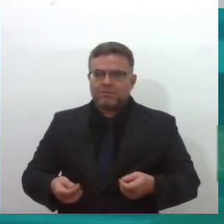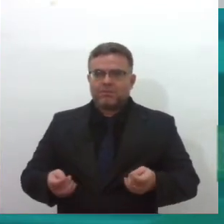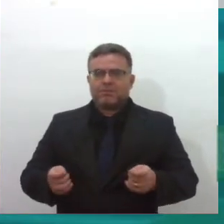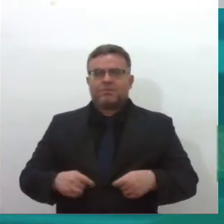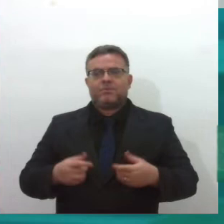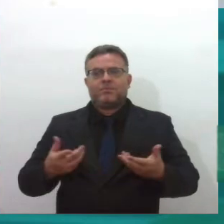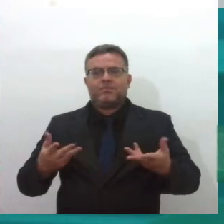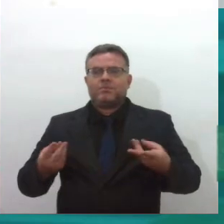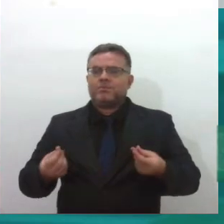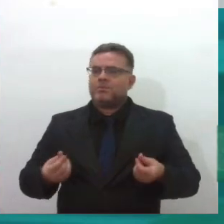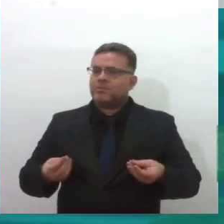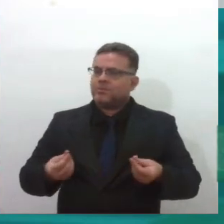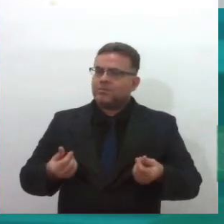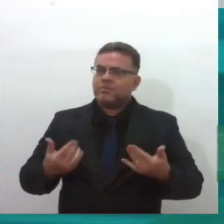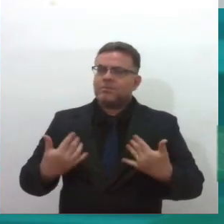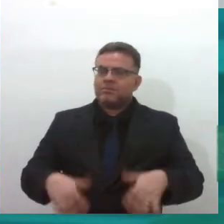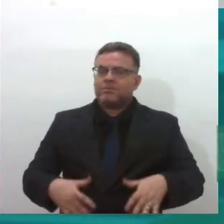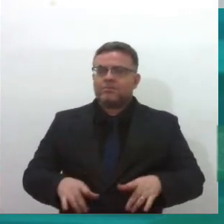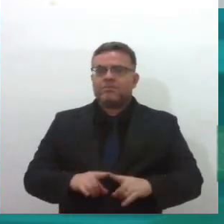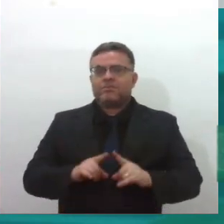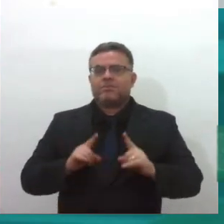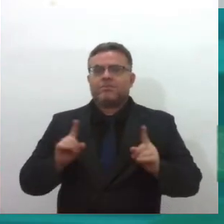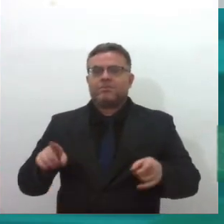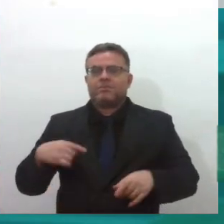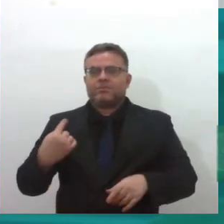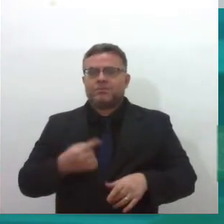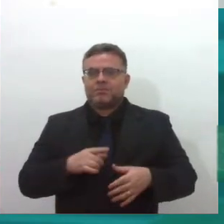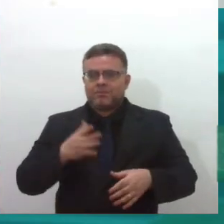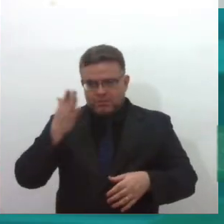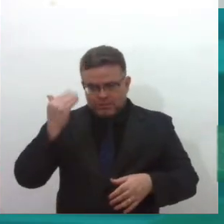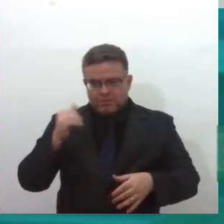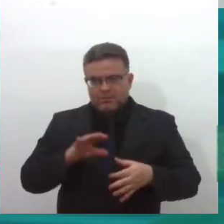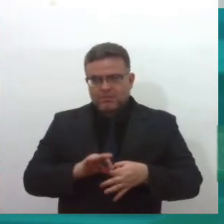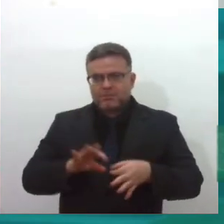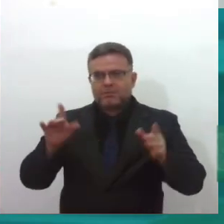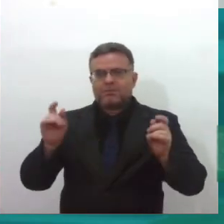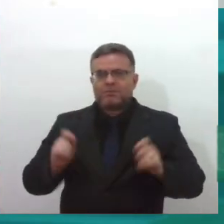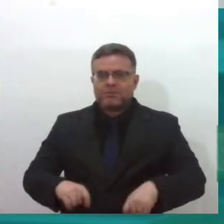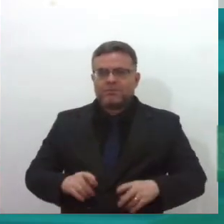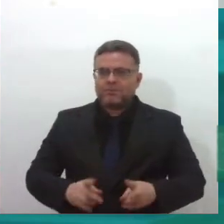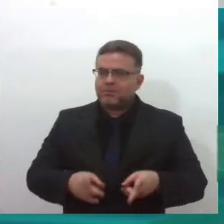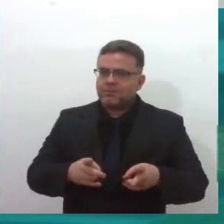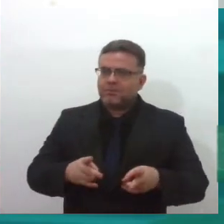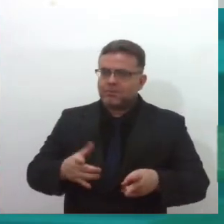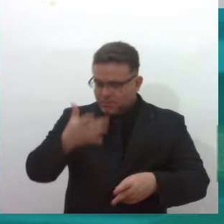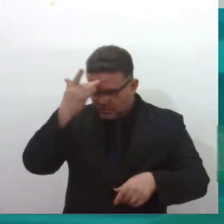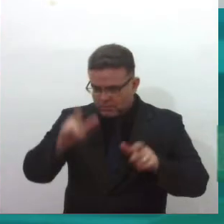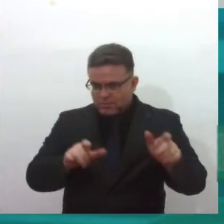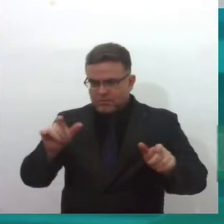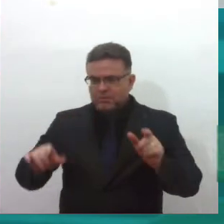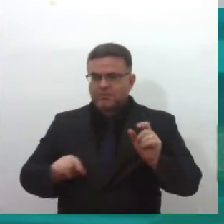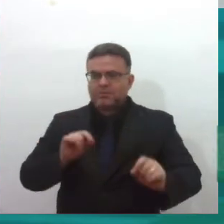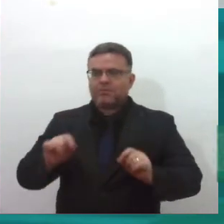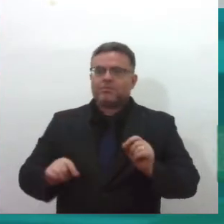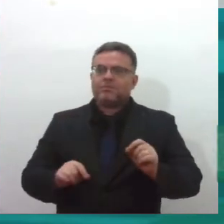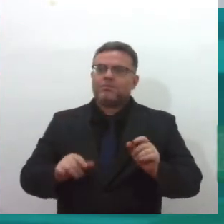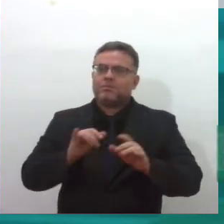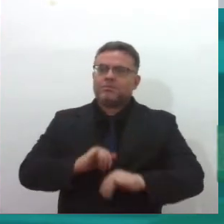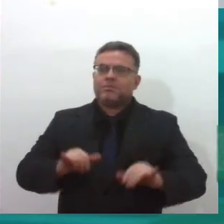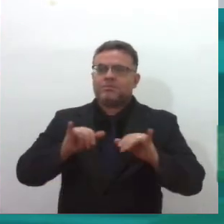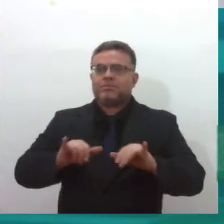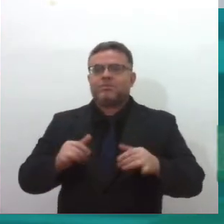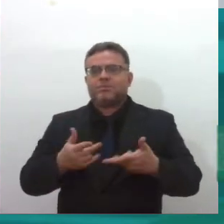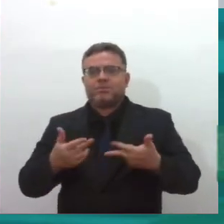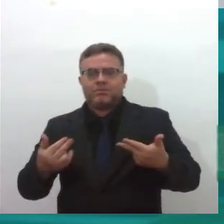sexualidade, mas 20% somente das pessoas presas portando fotos e vídeos